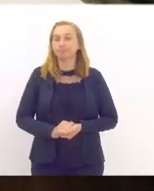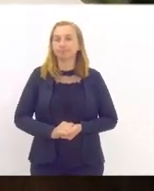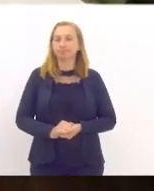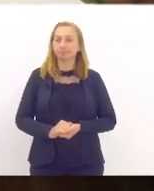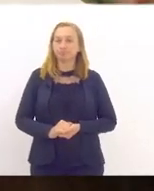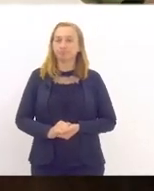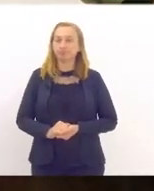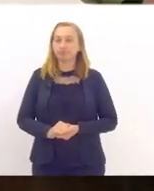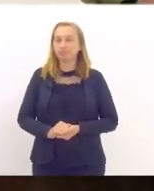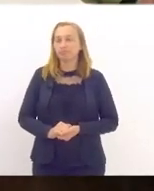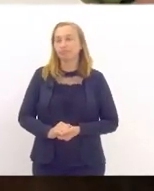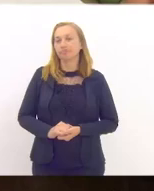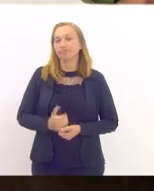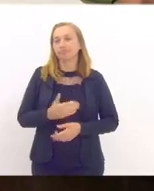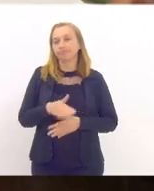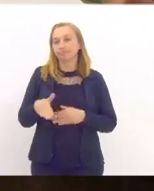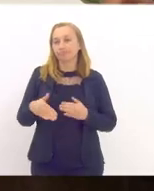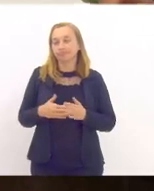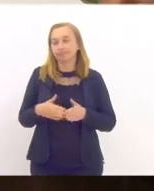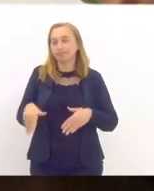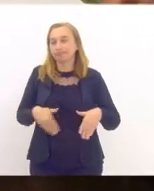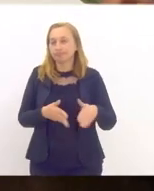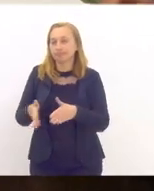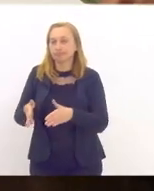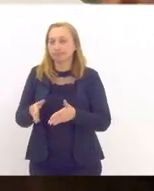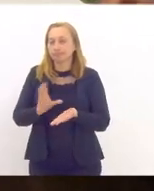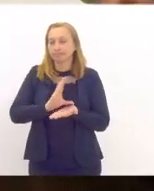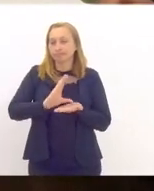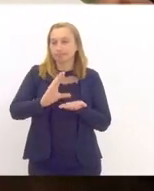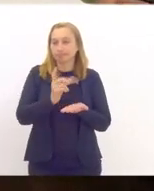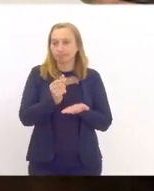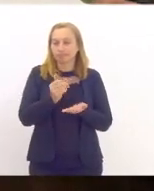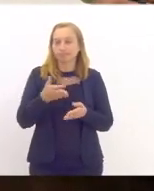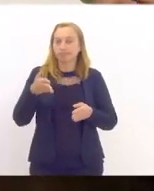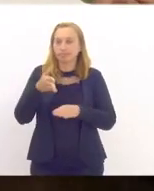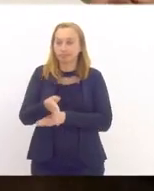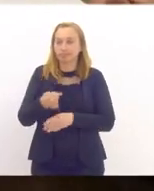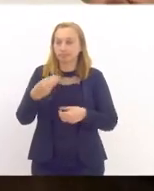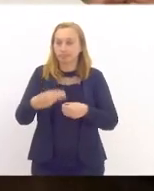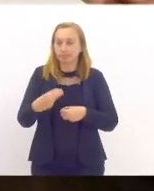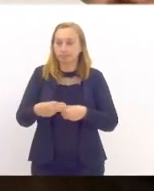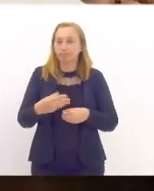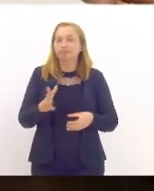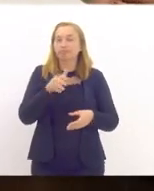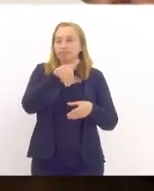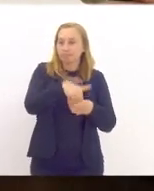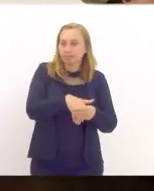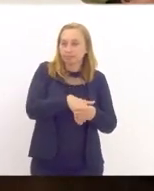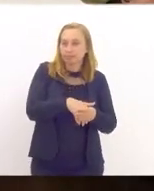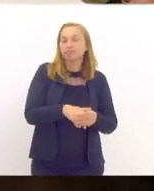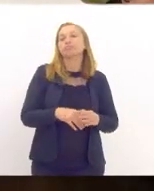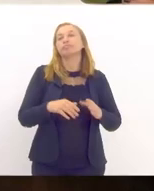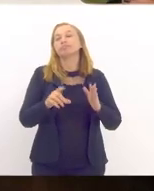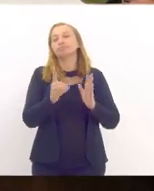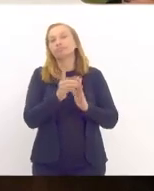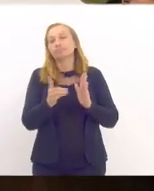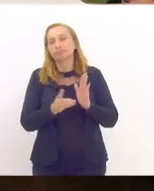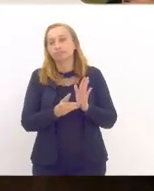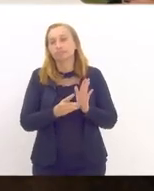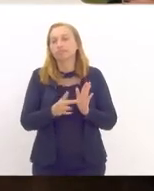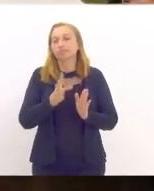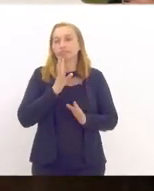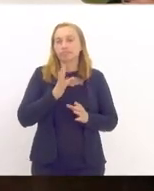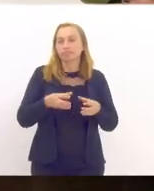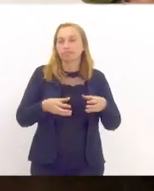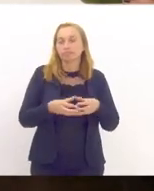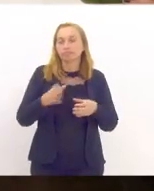tem todo um rito para que esse recurso chegue na conta do município até a gente votar aqui decreto ser reconhecido pelo pelo corpo de